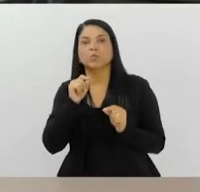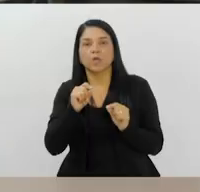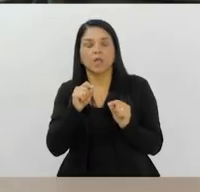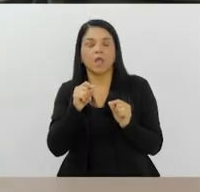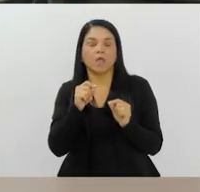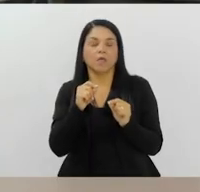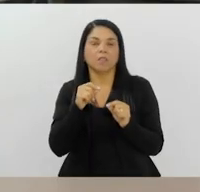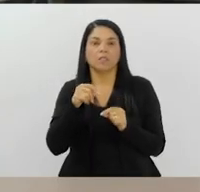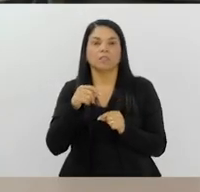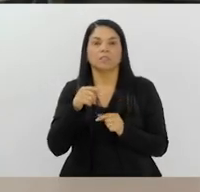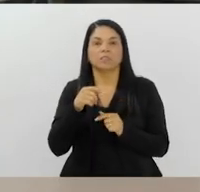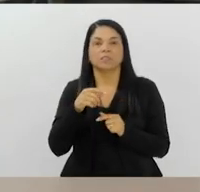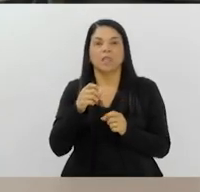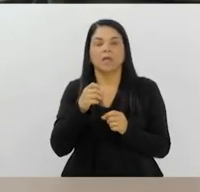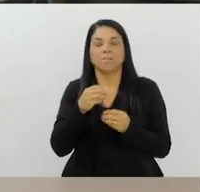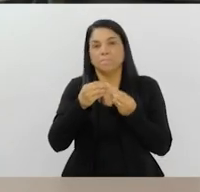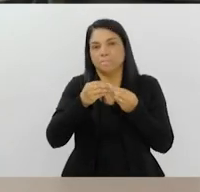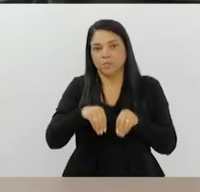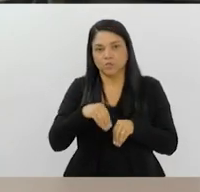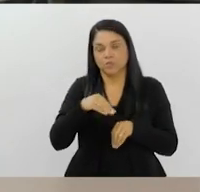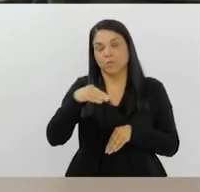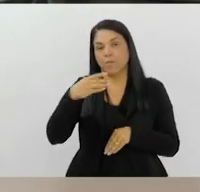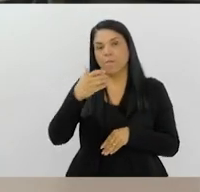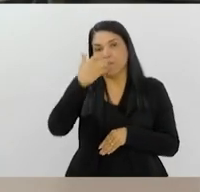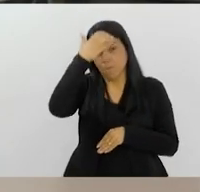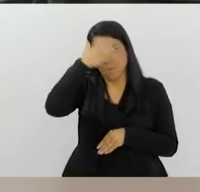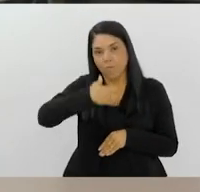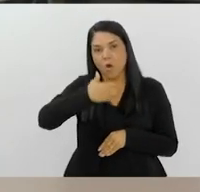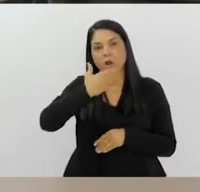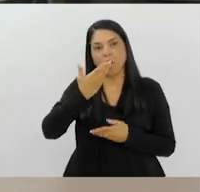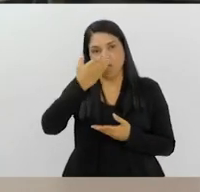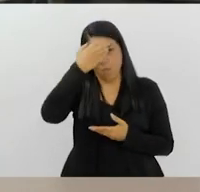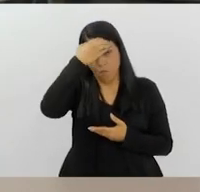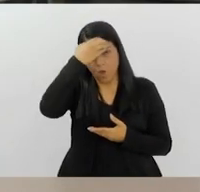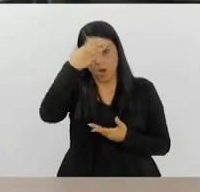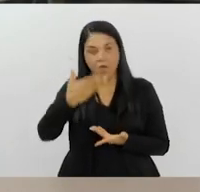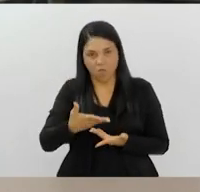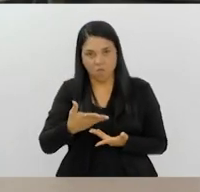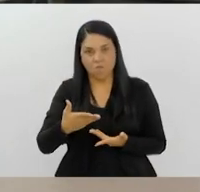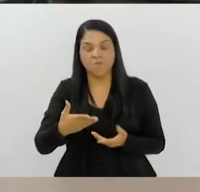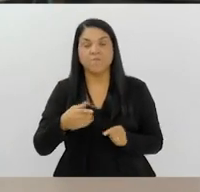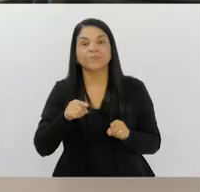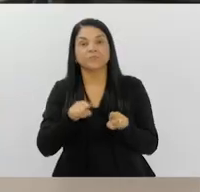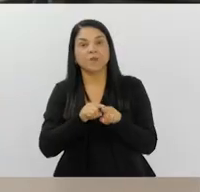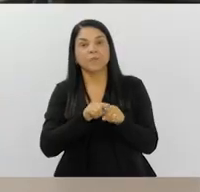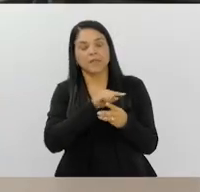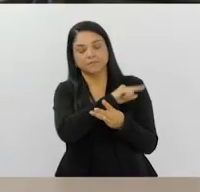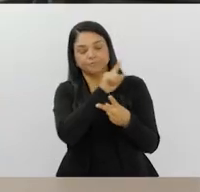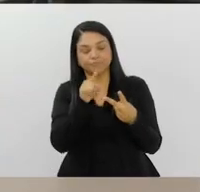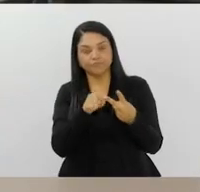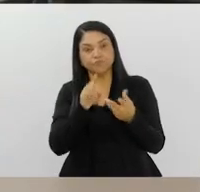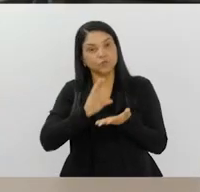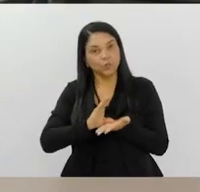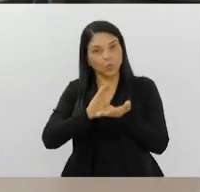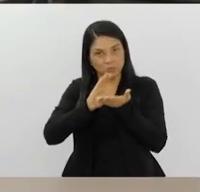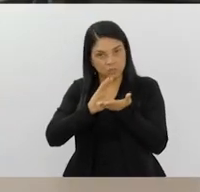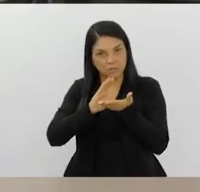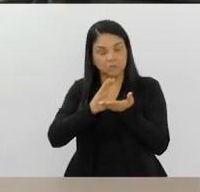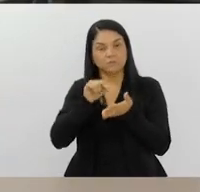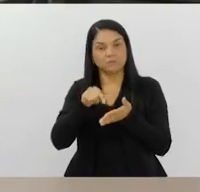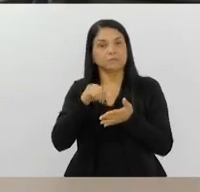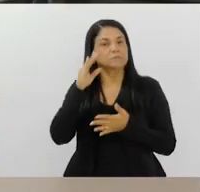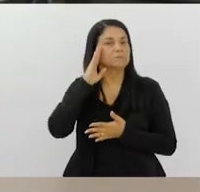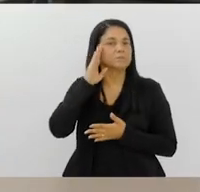Morais e e tudo mais o que acontece eh e o outro ponto também né que a gente falou sobre o conselho e etc eu acho